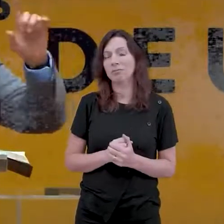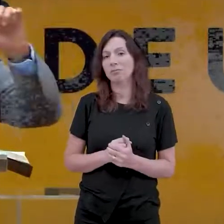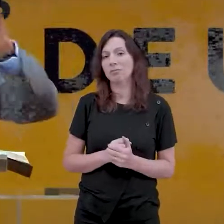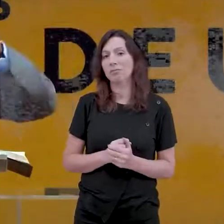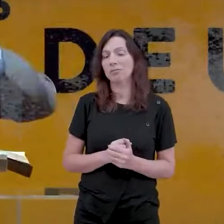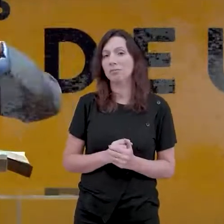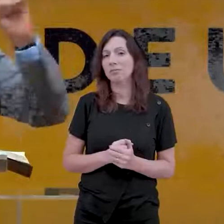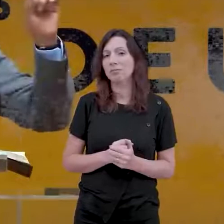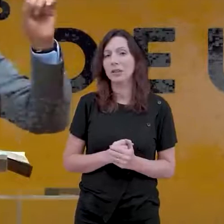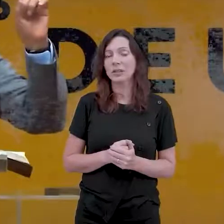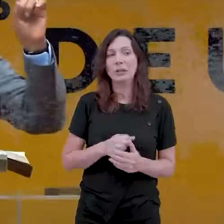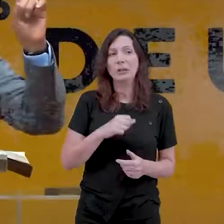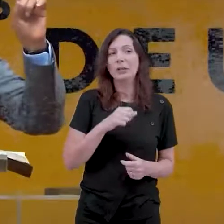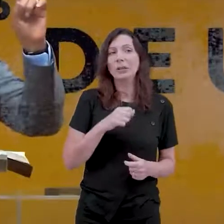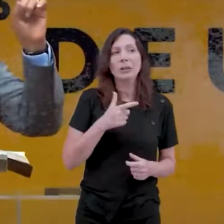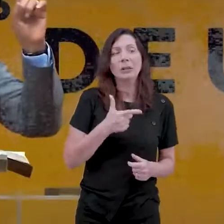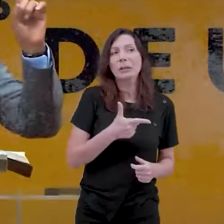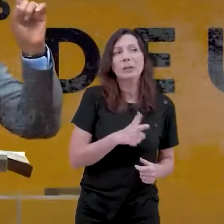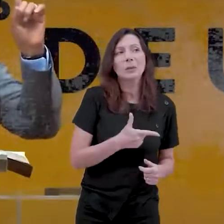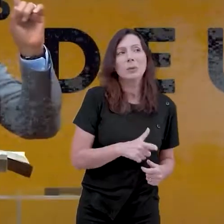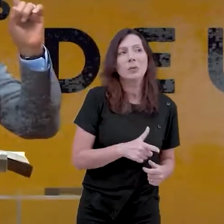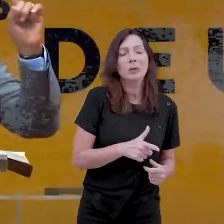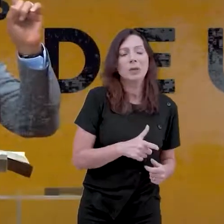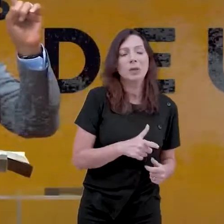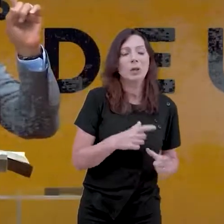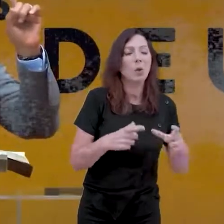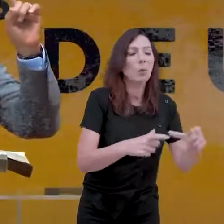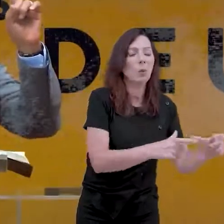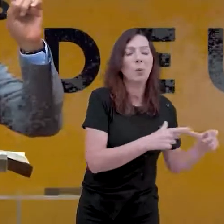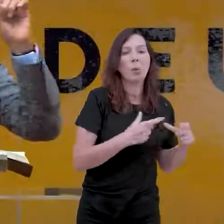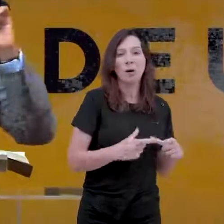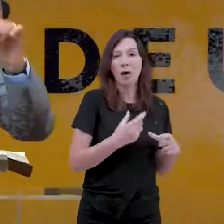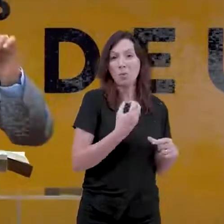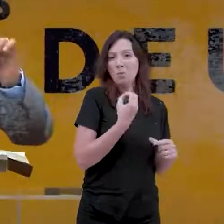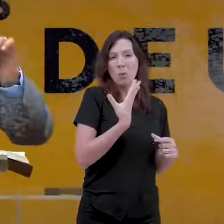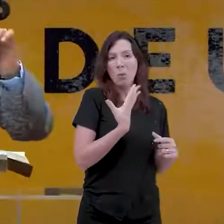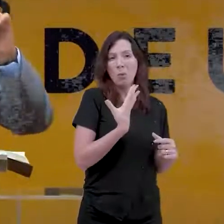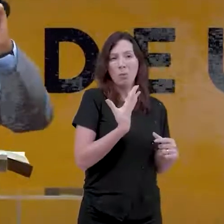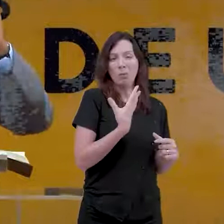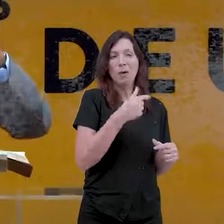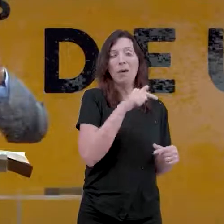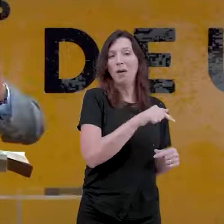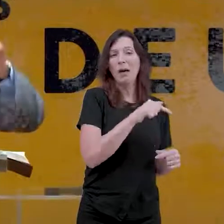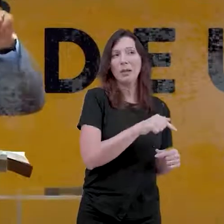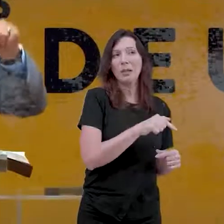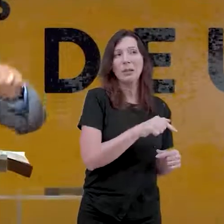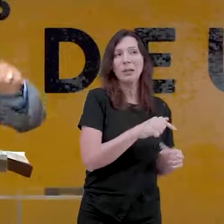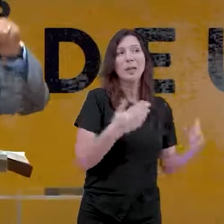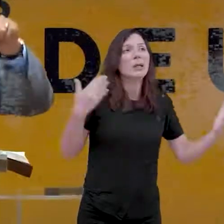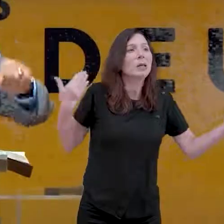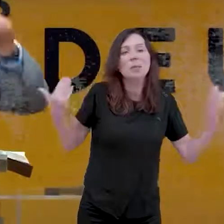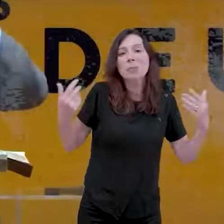Não tem casa de espetáculo, por maior que seja, que possa fazer tão bem a sua alma como estar